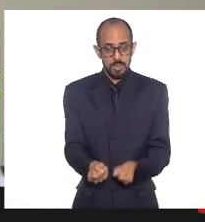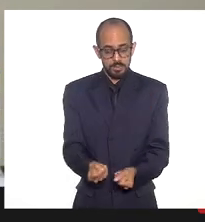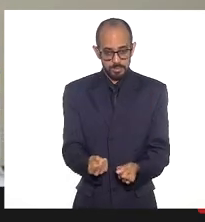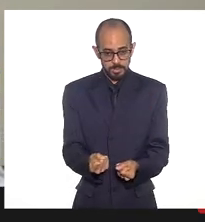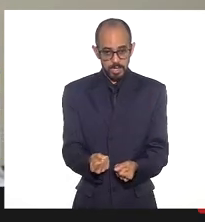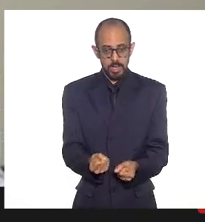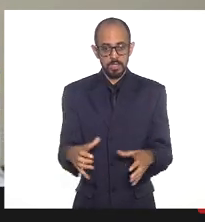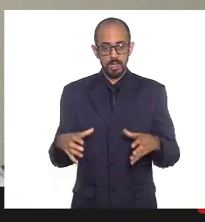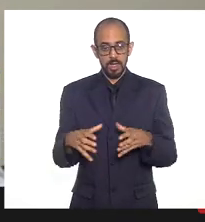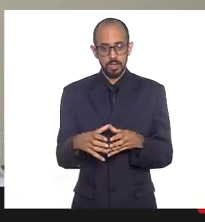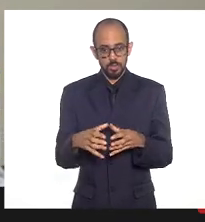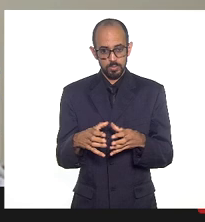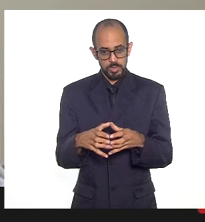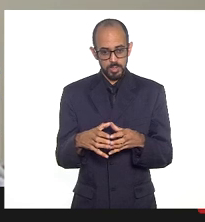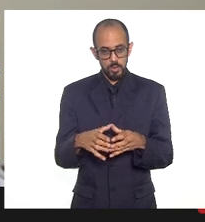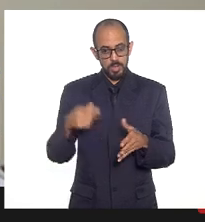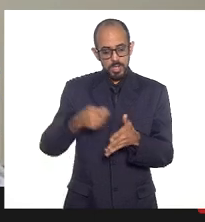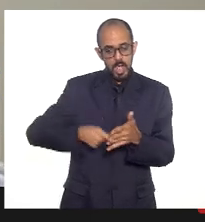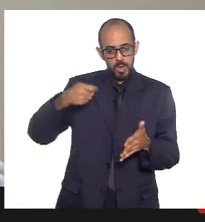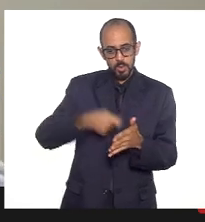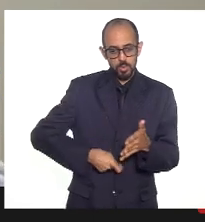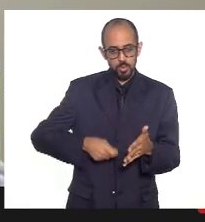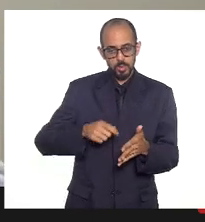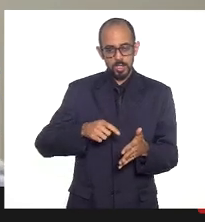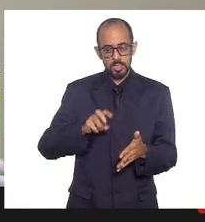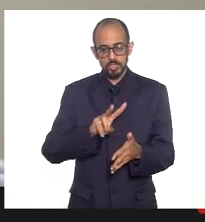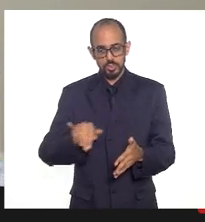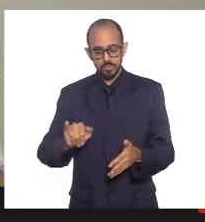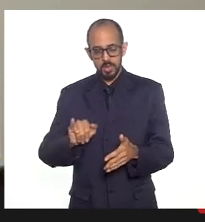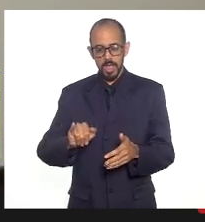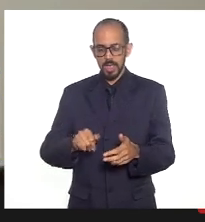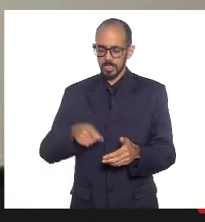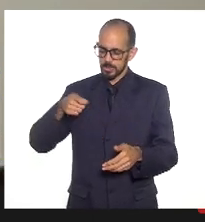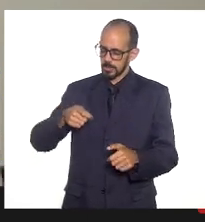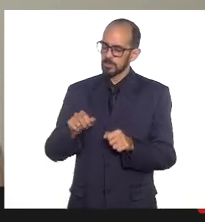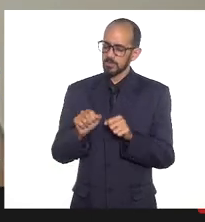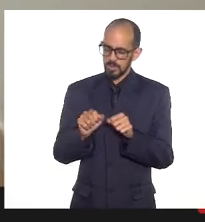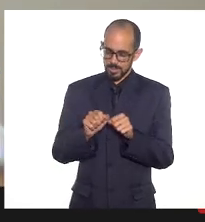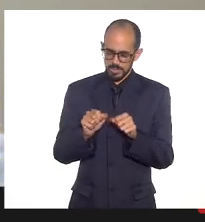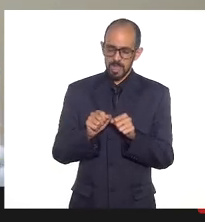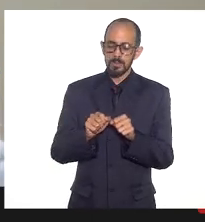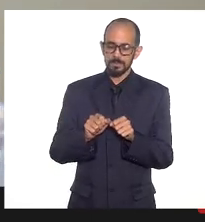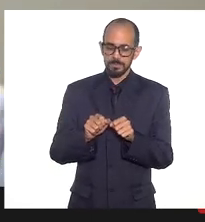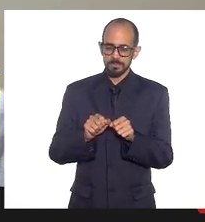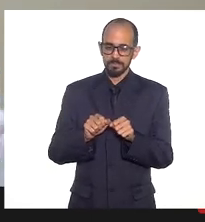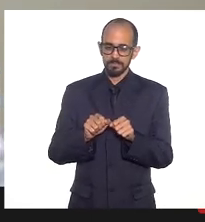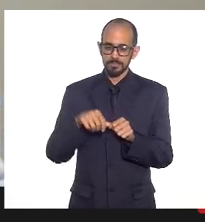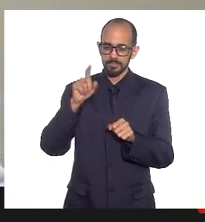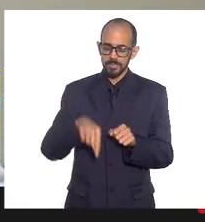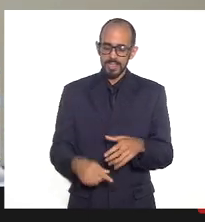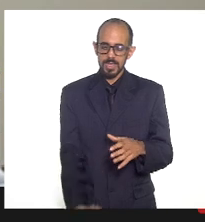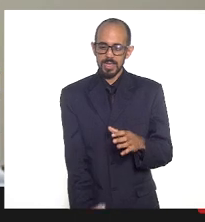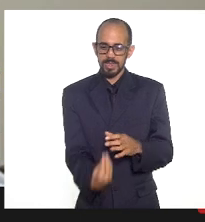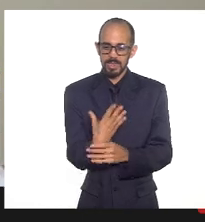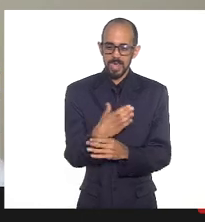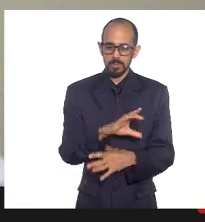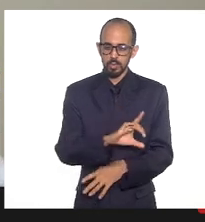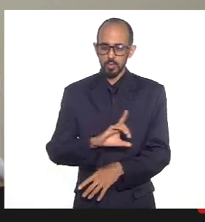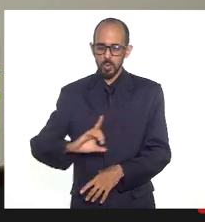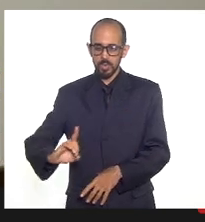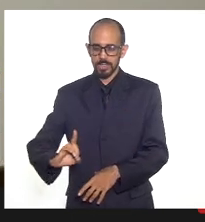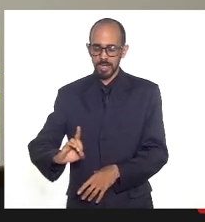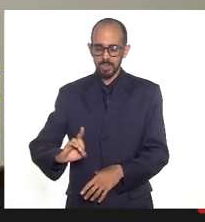à frente e às lutas que a frente vai encampar. Ela é fundada com uma coordenação que eu quero